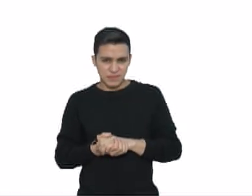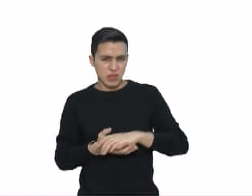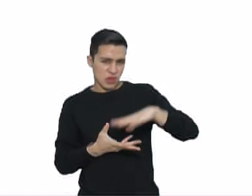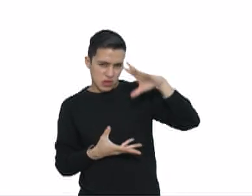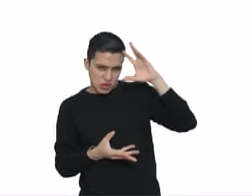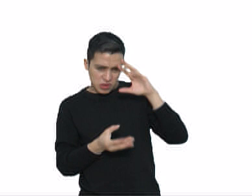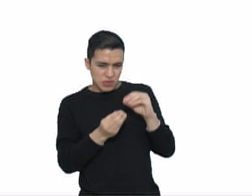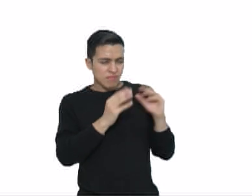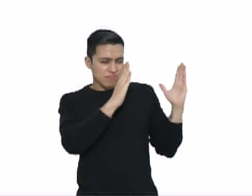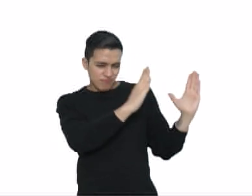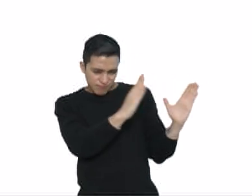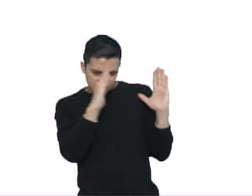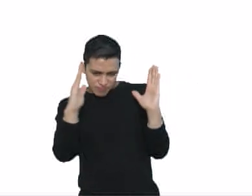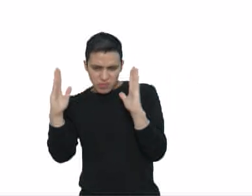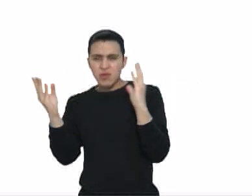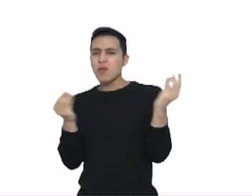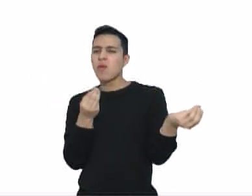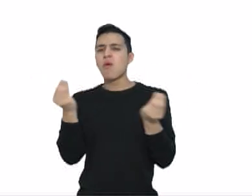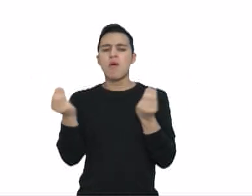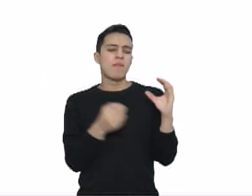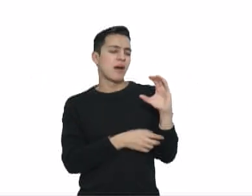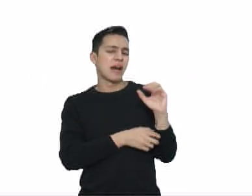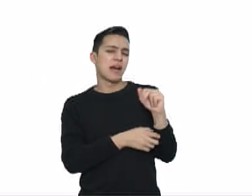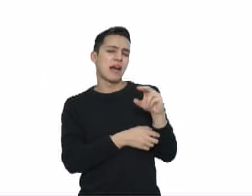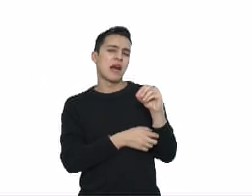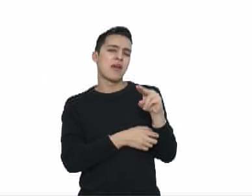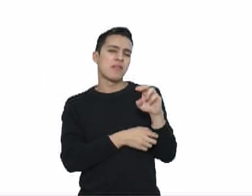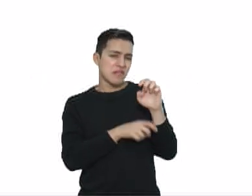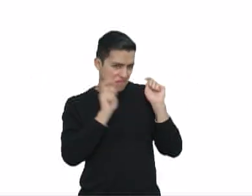esses pedacinhos e vendo como que o cânone pode aparecer.